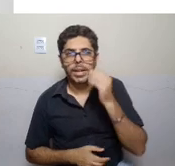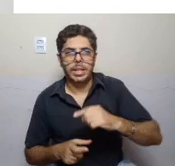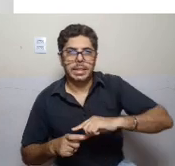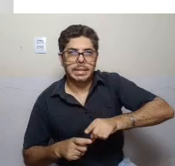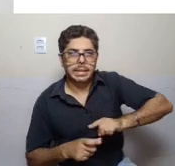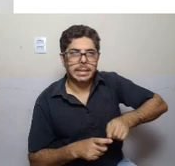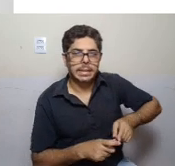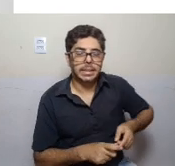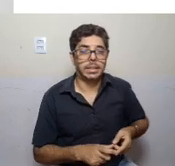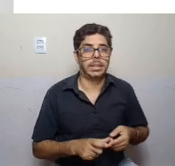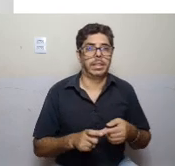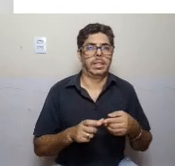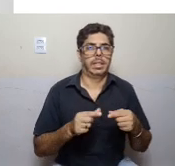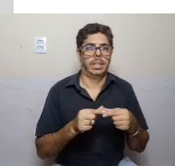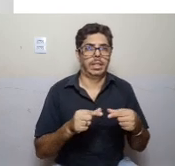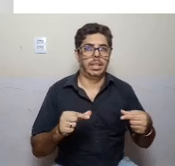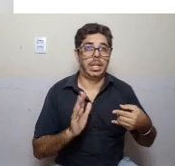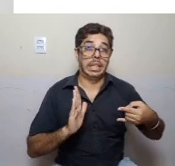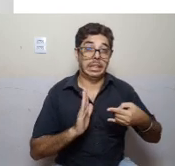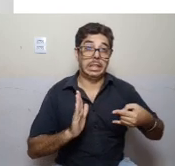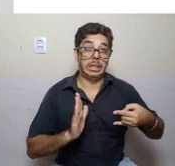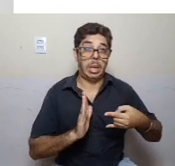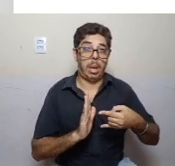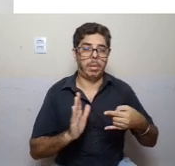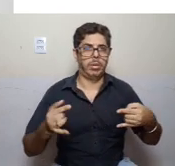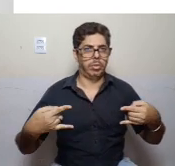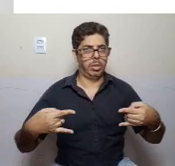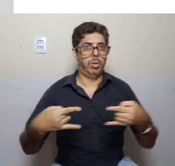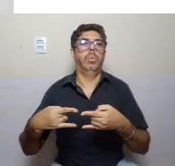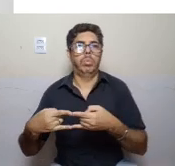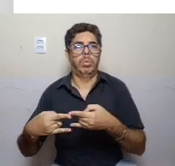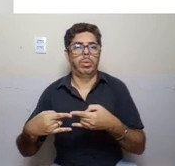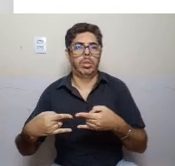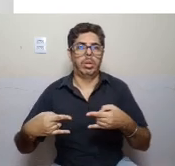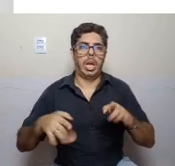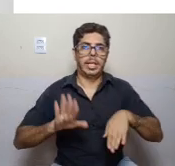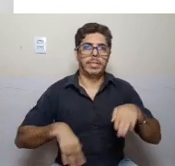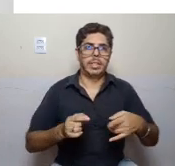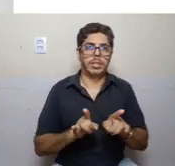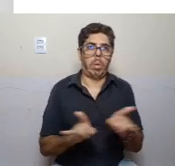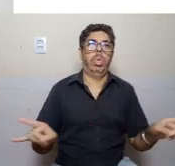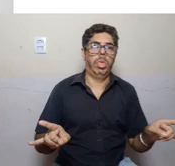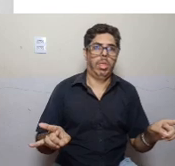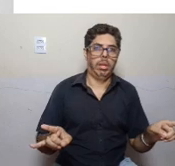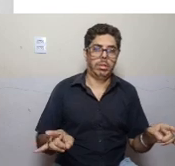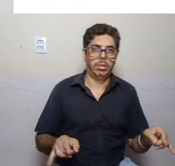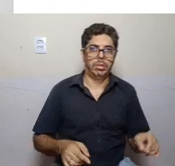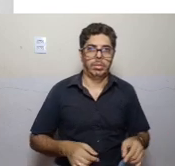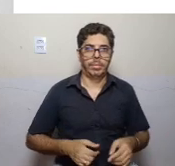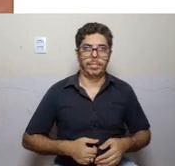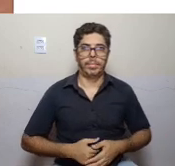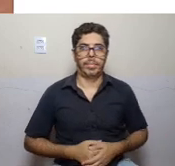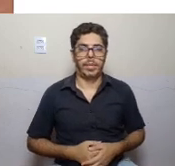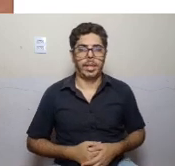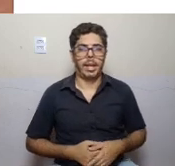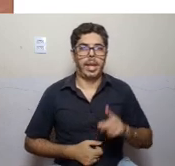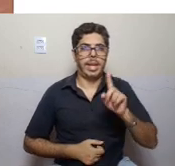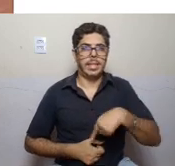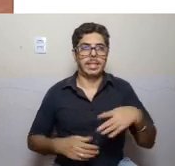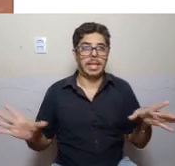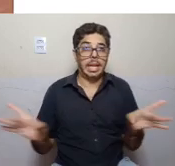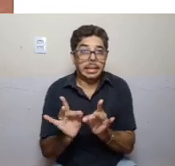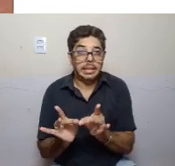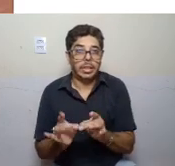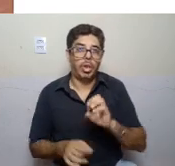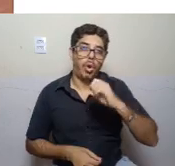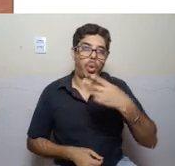usando ímãs e bússolas, que ele percebeu que às vezes um ímã atrai outro ímã, mas outras vezes o repele. Ampère